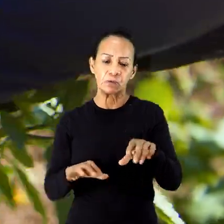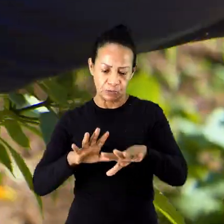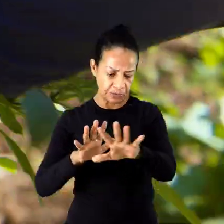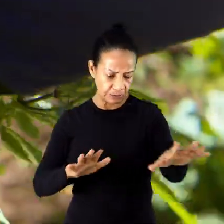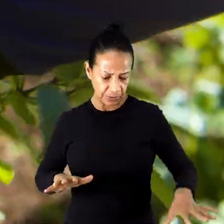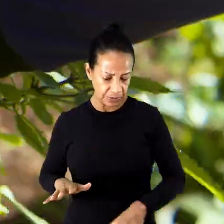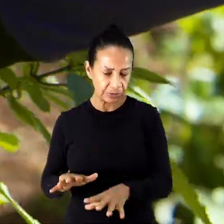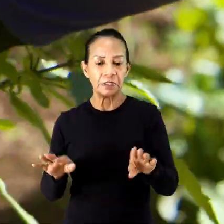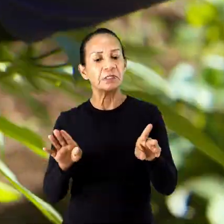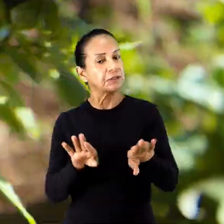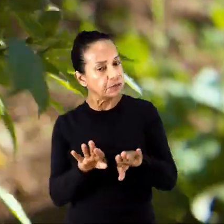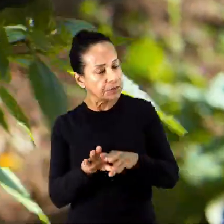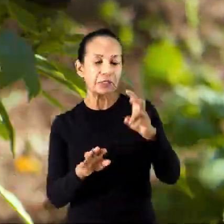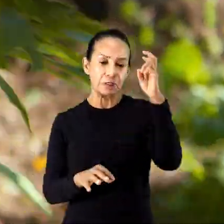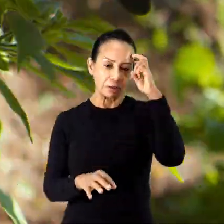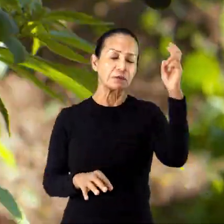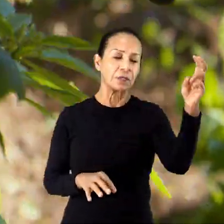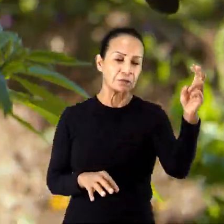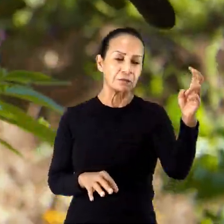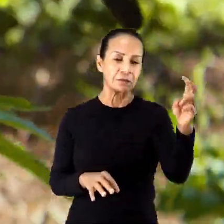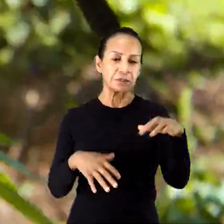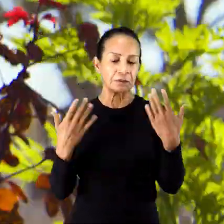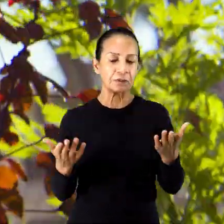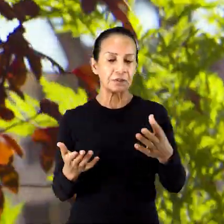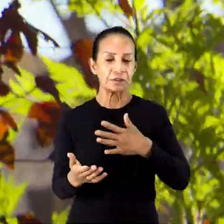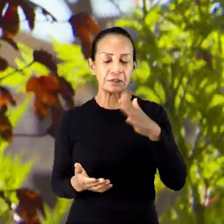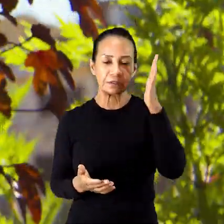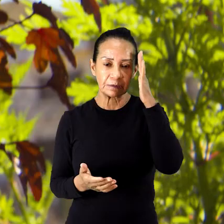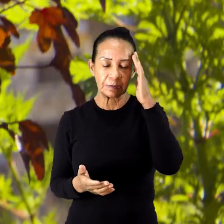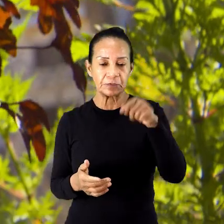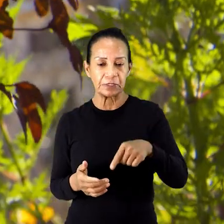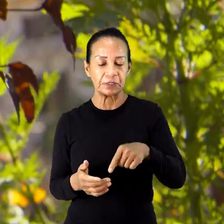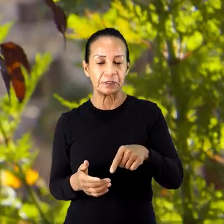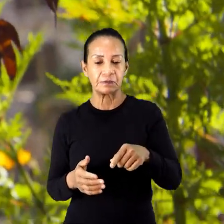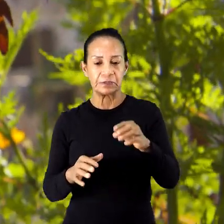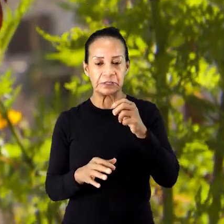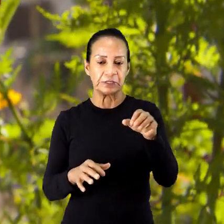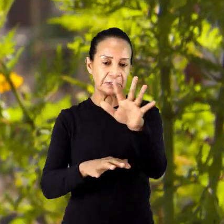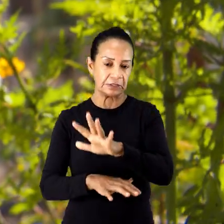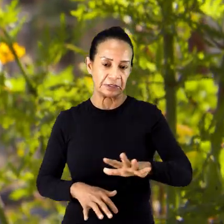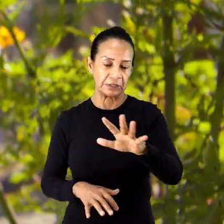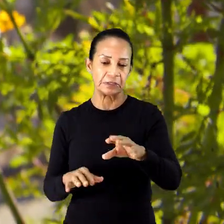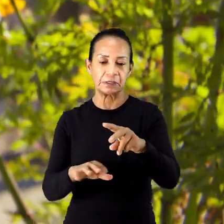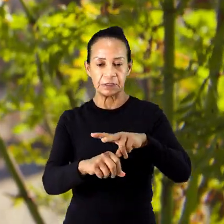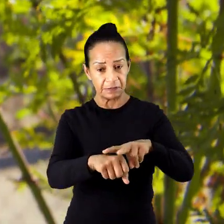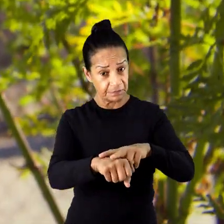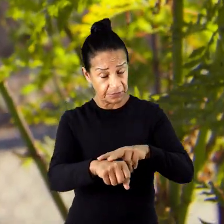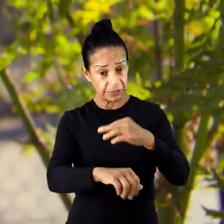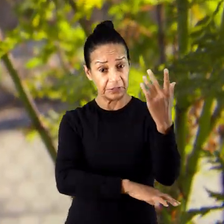ou não, né, dos nossos espaços verdes, aqui na nossa região, mas também em várias outras periferias. A gente sabe que essa questão das áreas